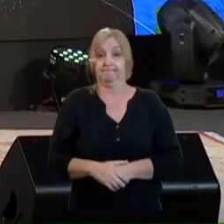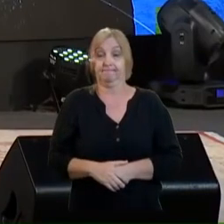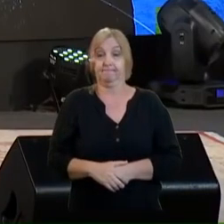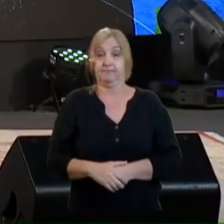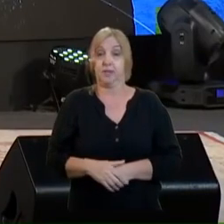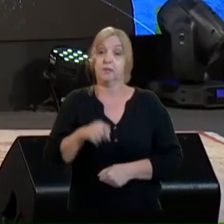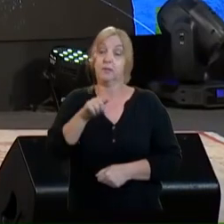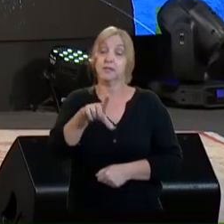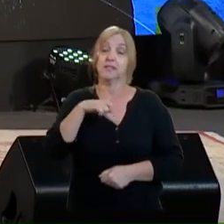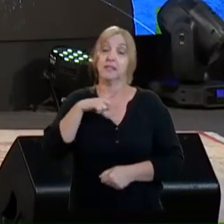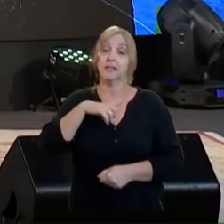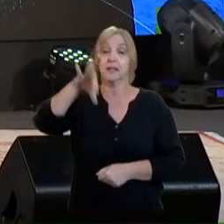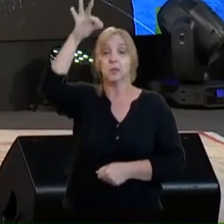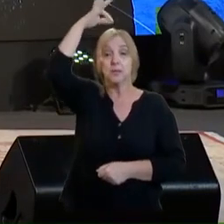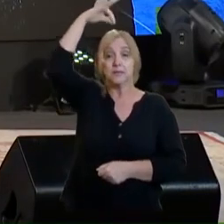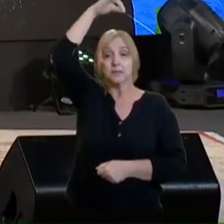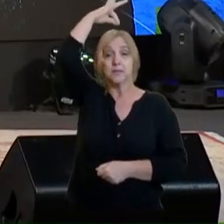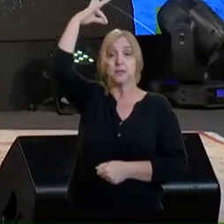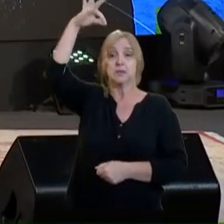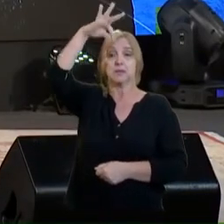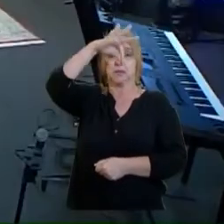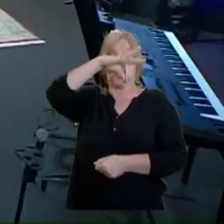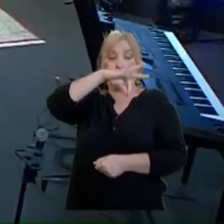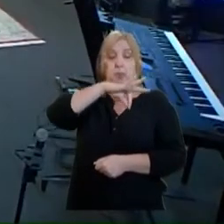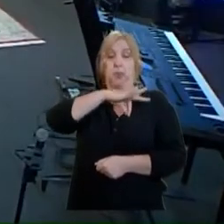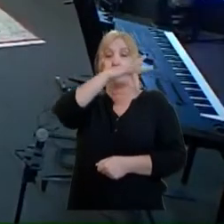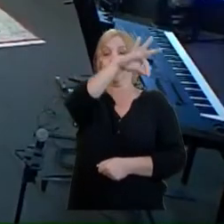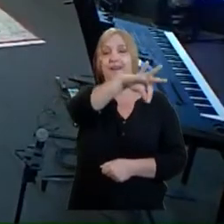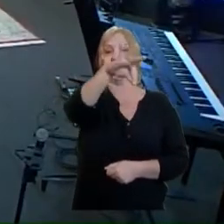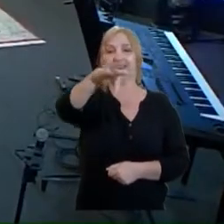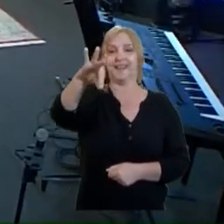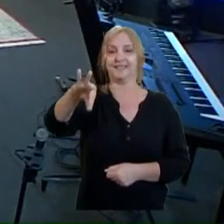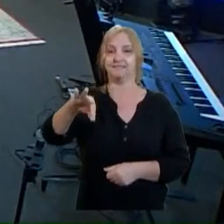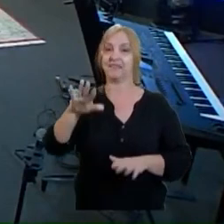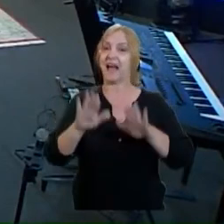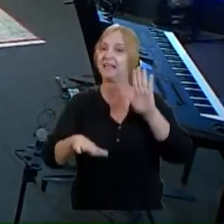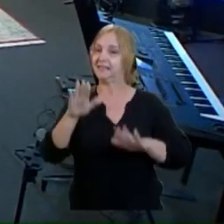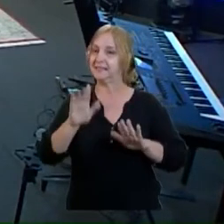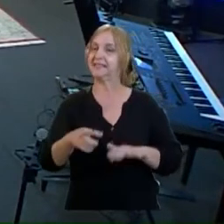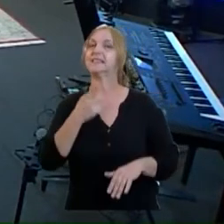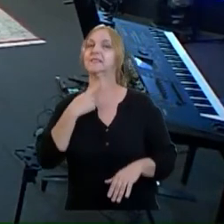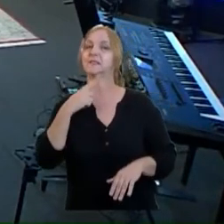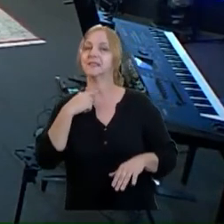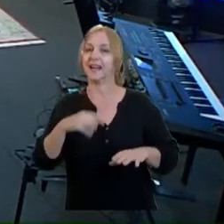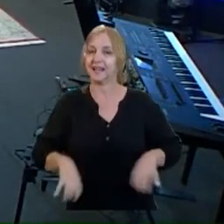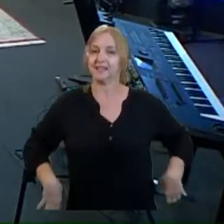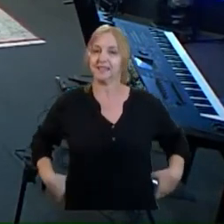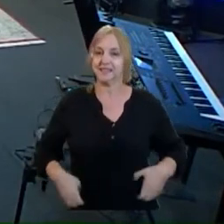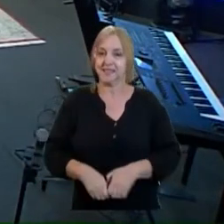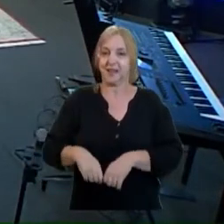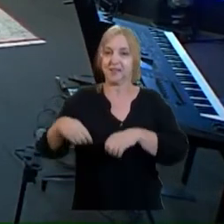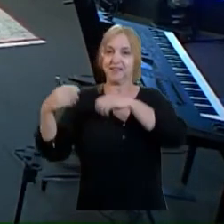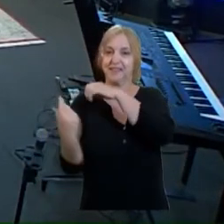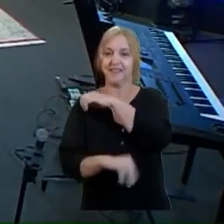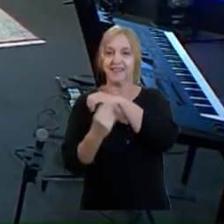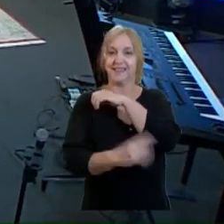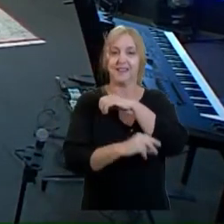porque agora você tem o Espírito Santo. Tem hora que me dá vontade de tirar o cinto em alguns e,